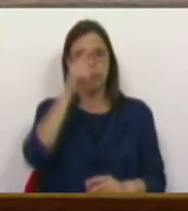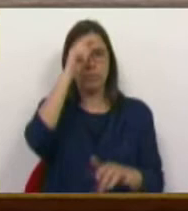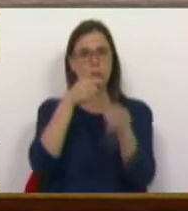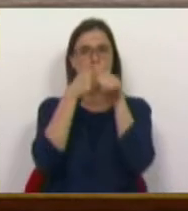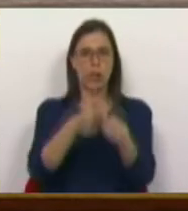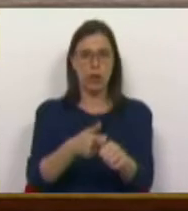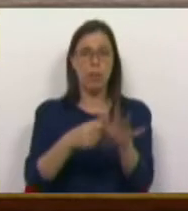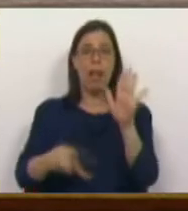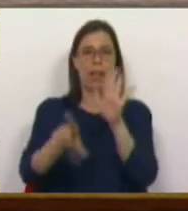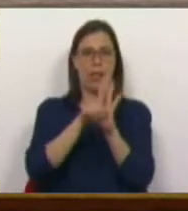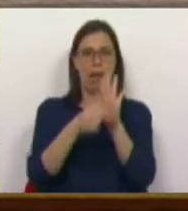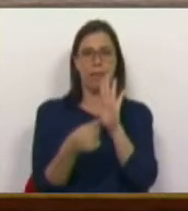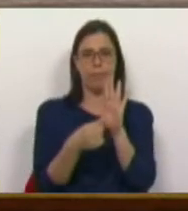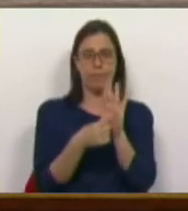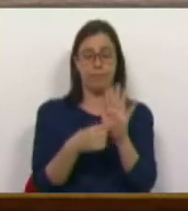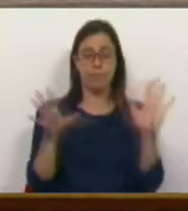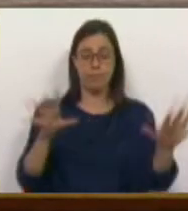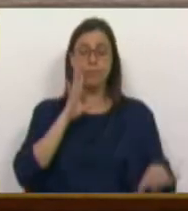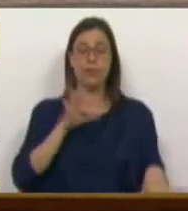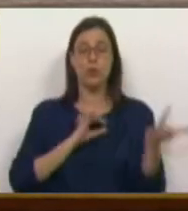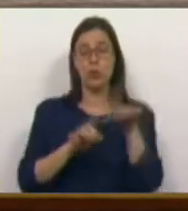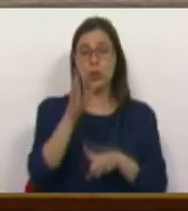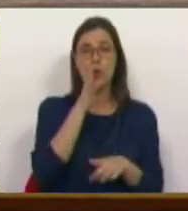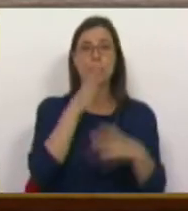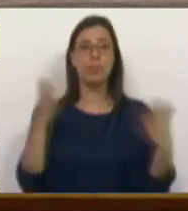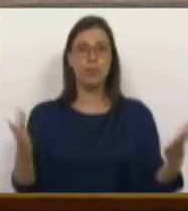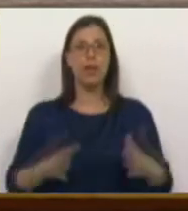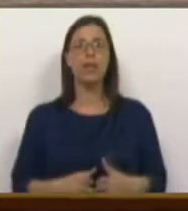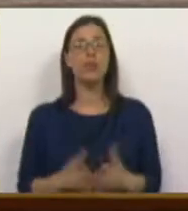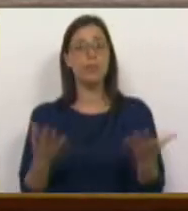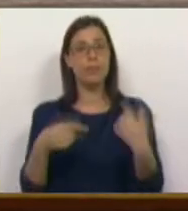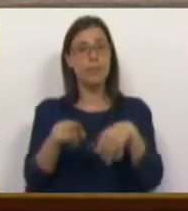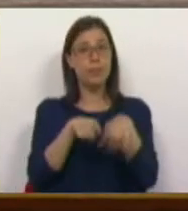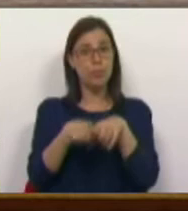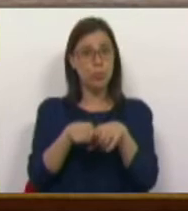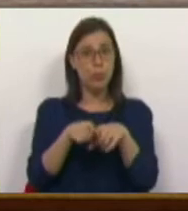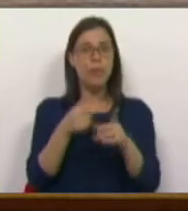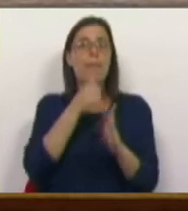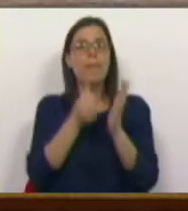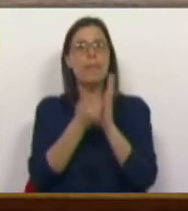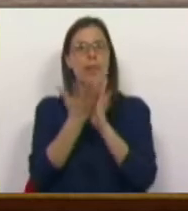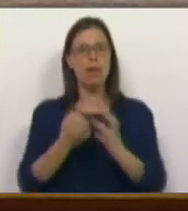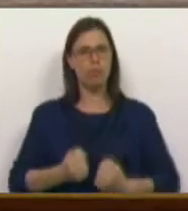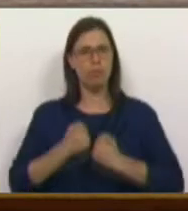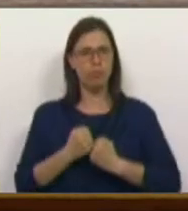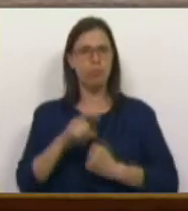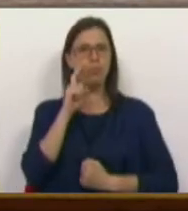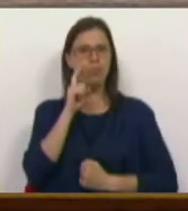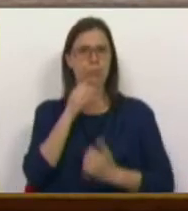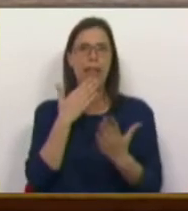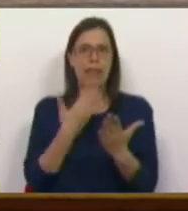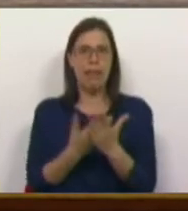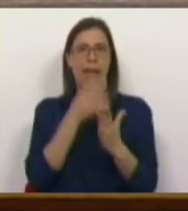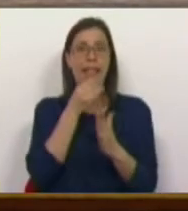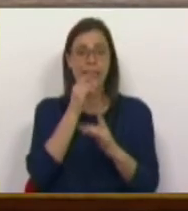os preceitos legais. Senhoras e senhores deputados, políticas e medidas robustas que